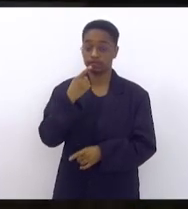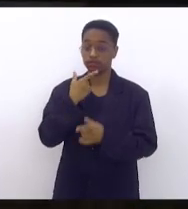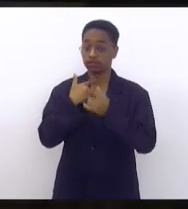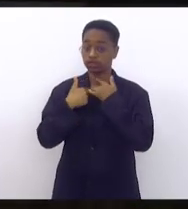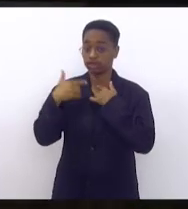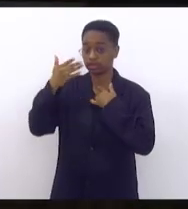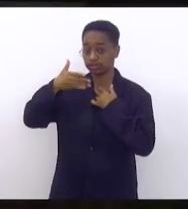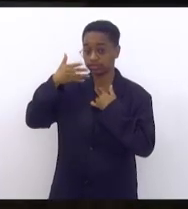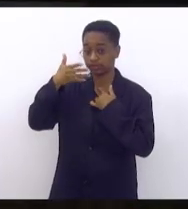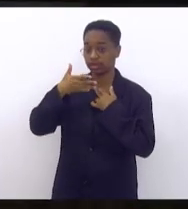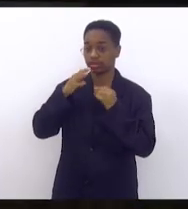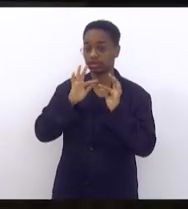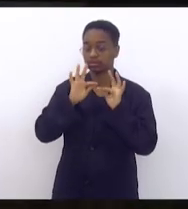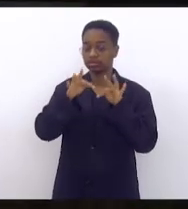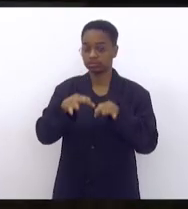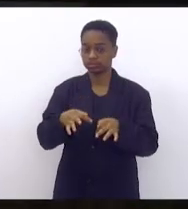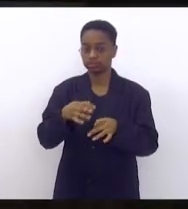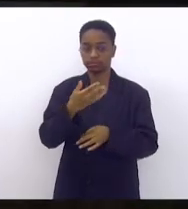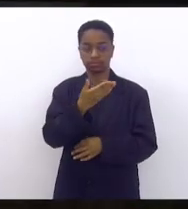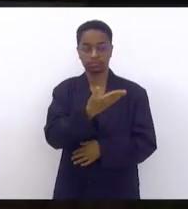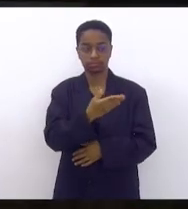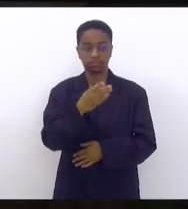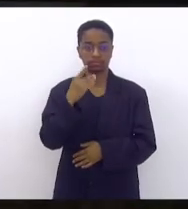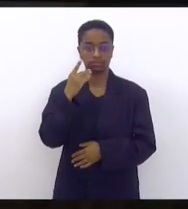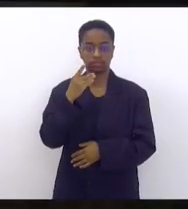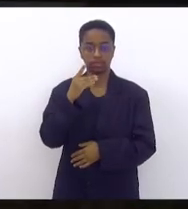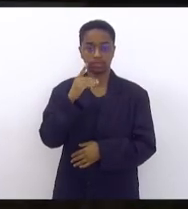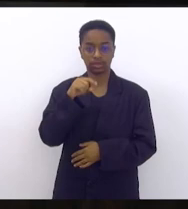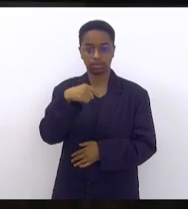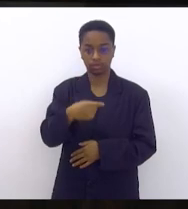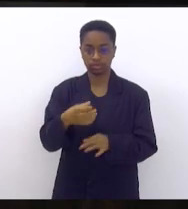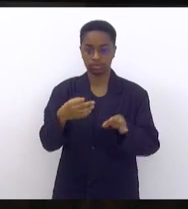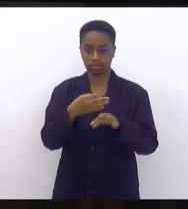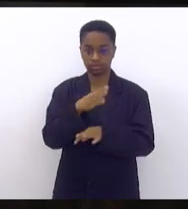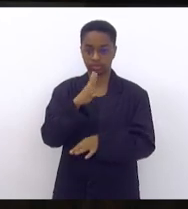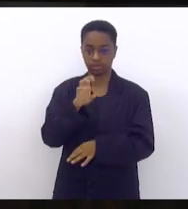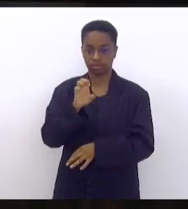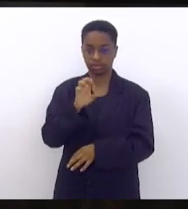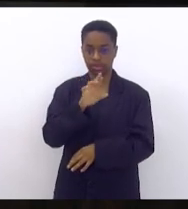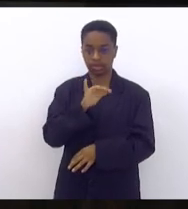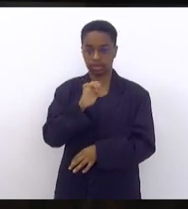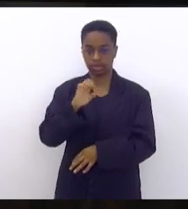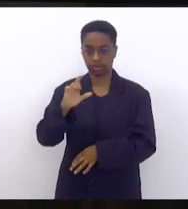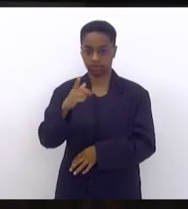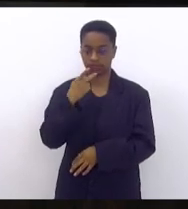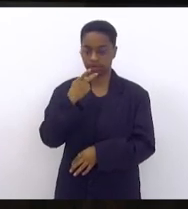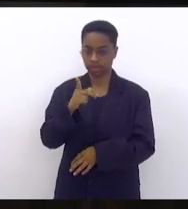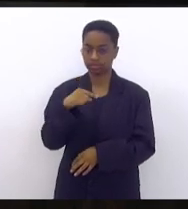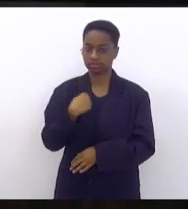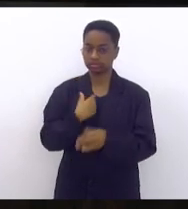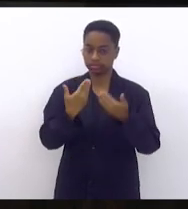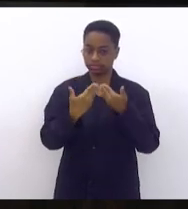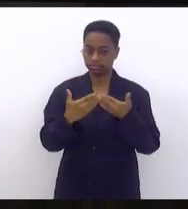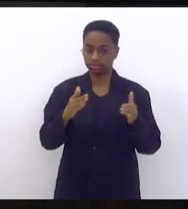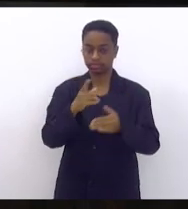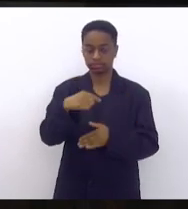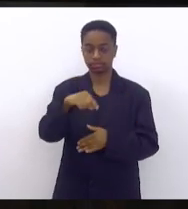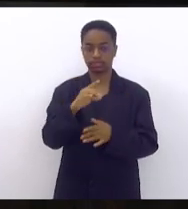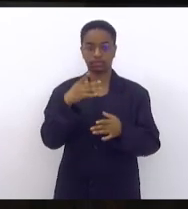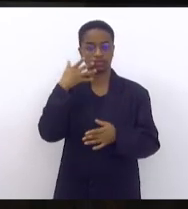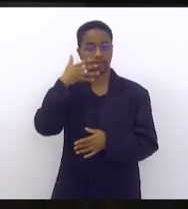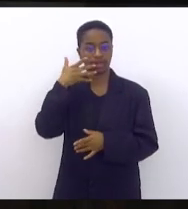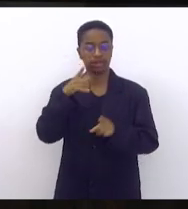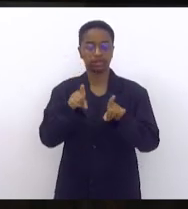ao final da fala do BRL, a gente vai abrir para a plateia, vocês podem falar, terão em torno de 3 minutos,